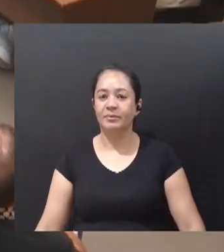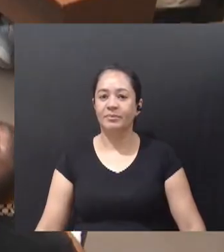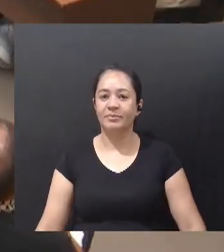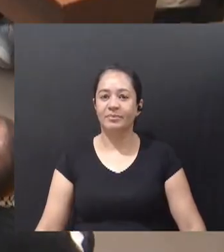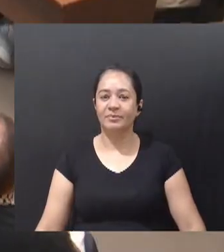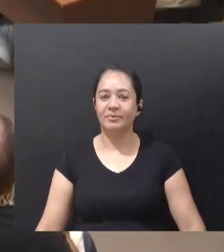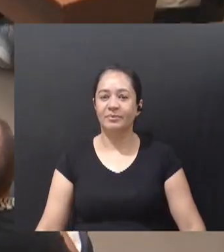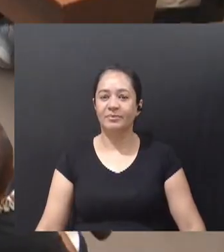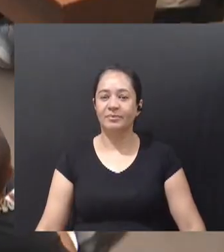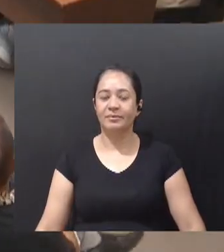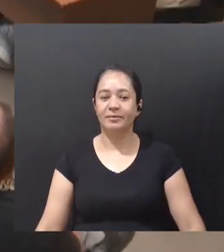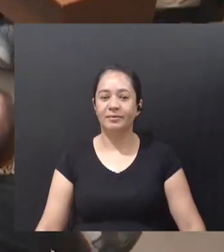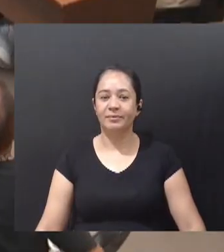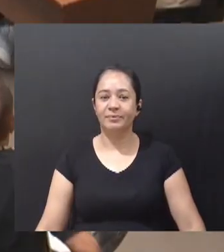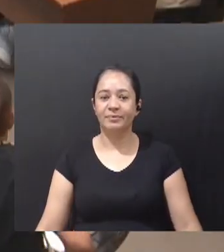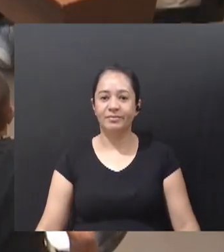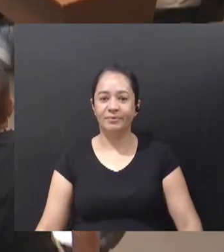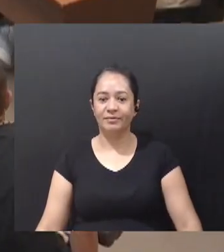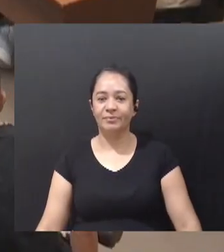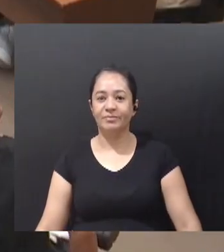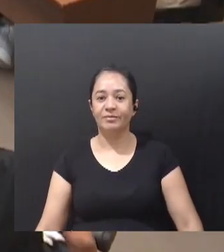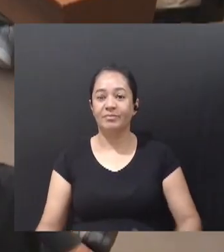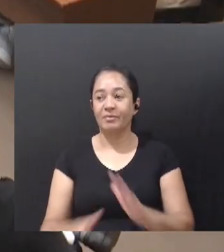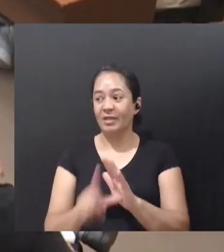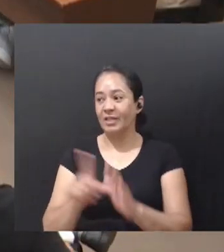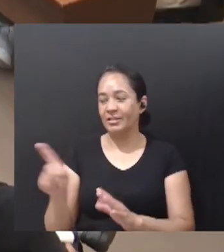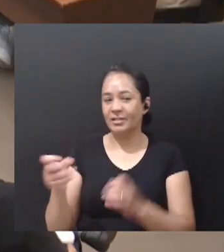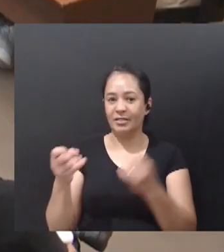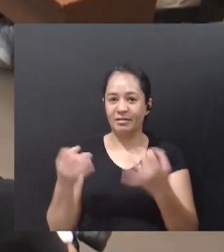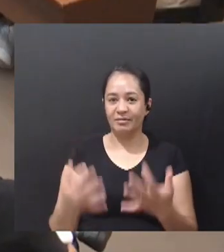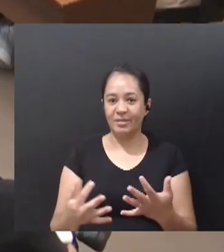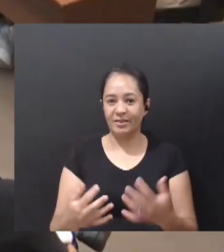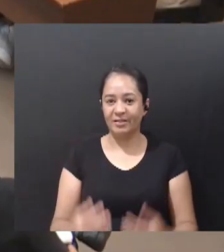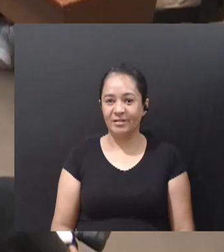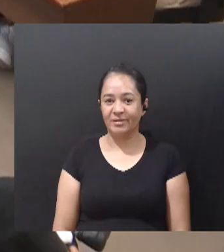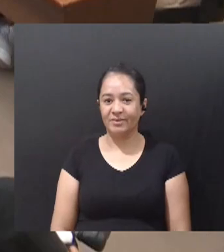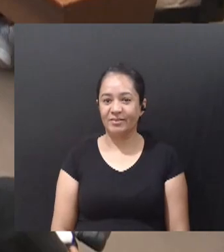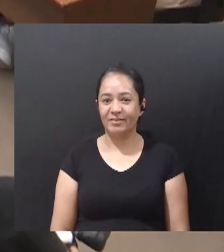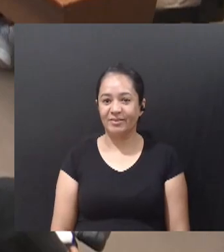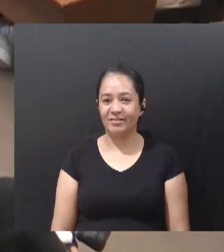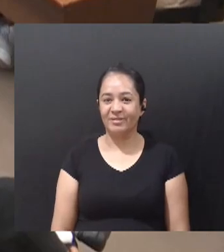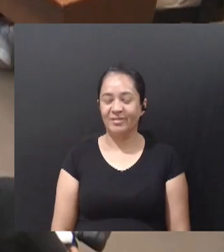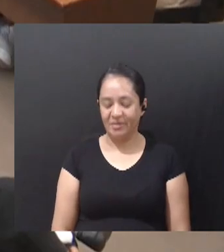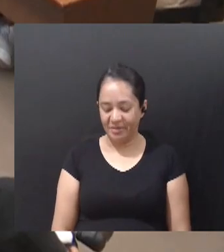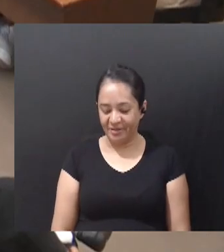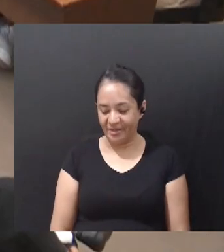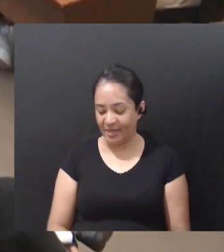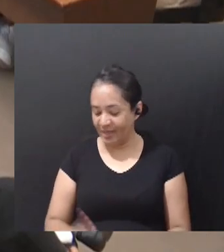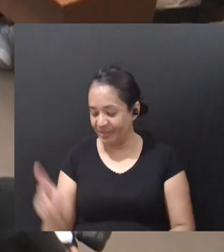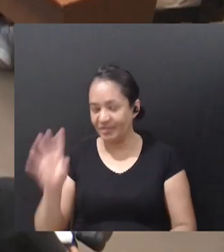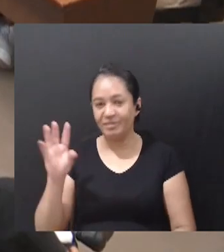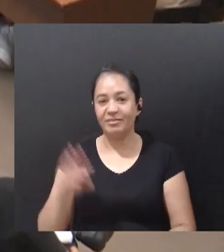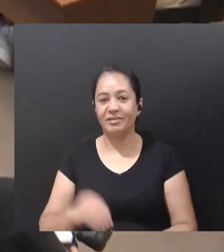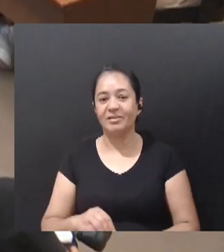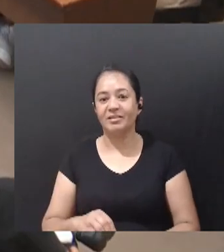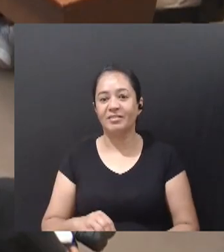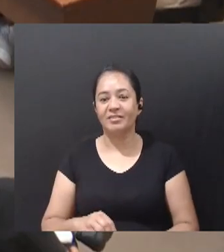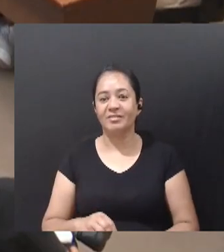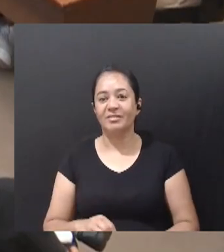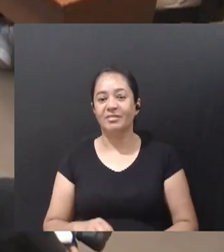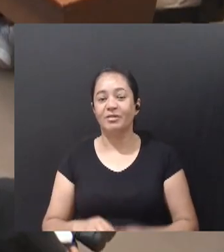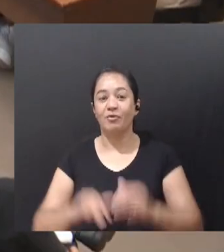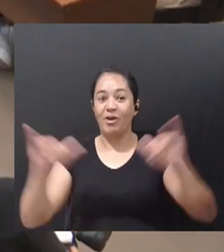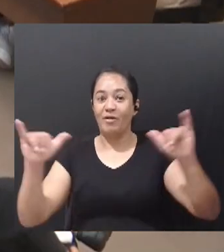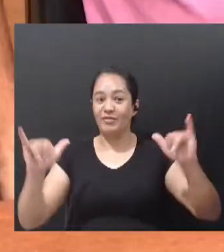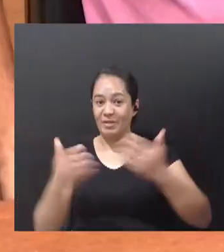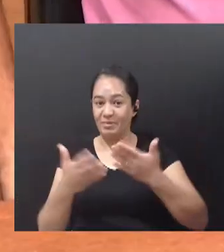Pessoal, antes de passar para o Renato, que eu sei que depois que ele falar, vai todo mundo para cima dele, vai ter... Eu vou passar o recado antes.